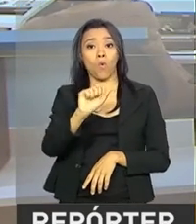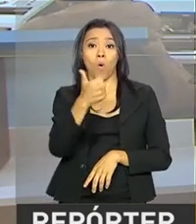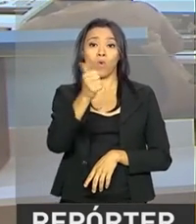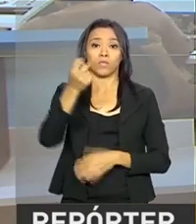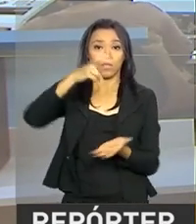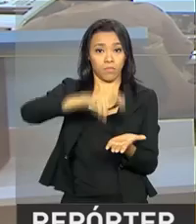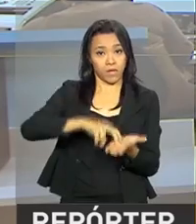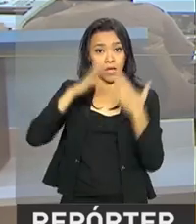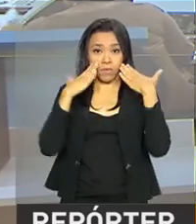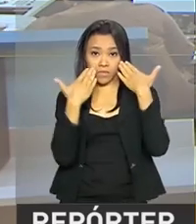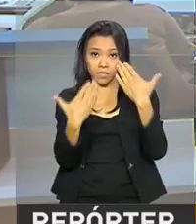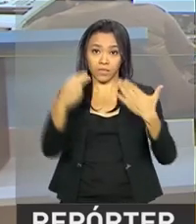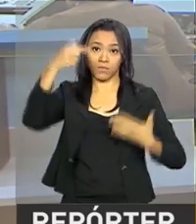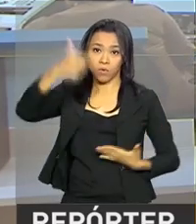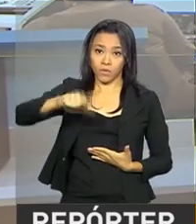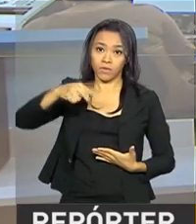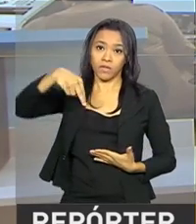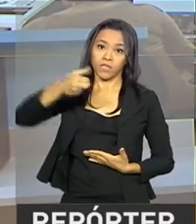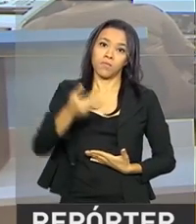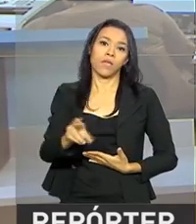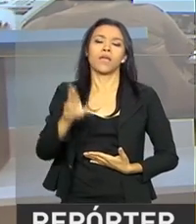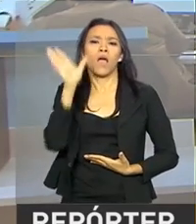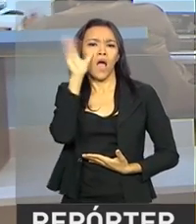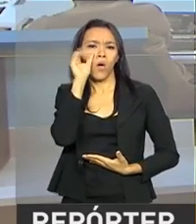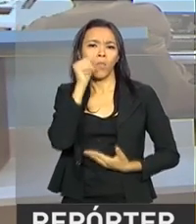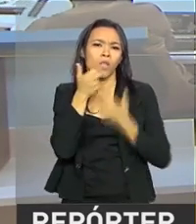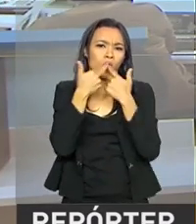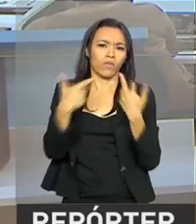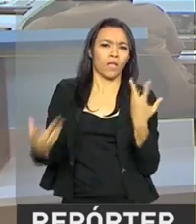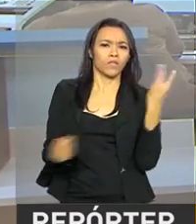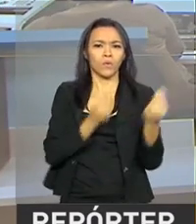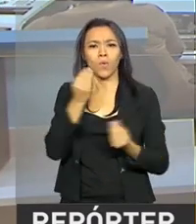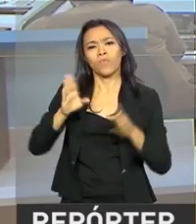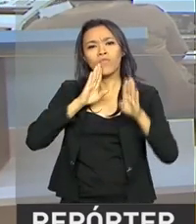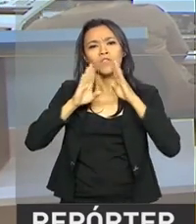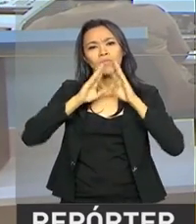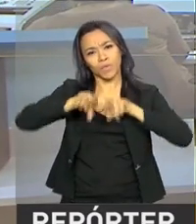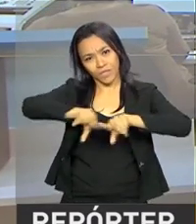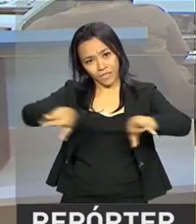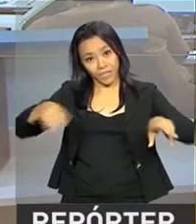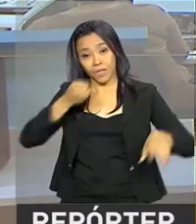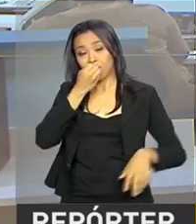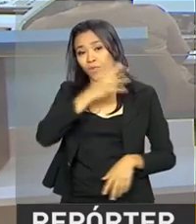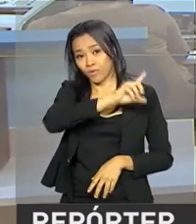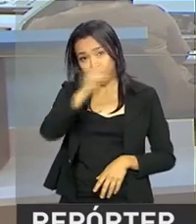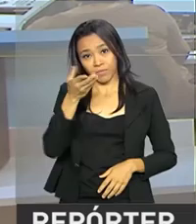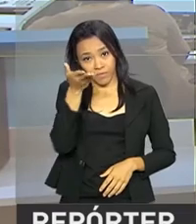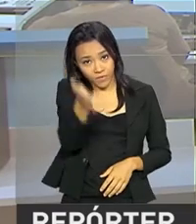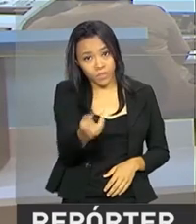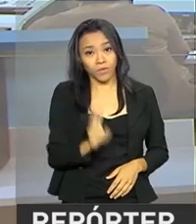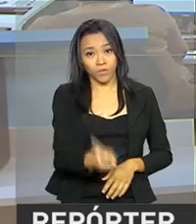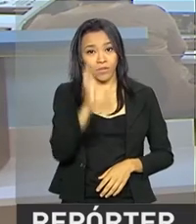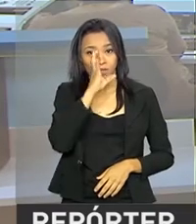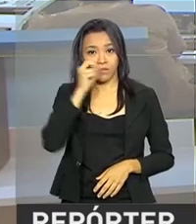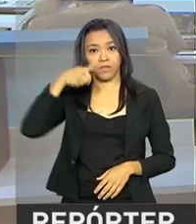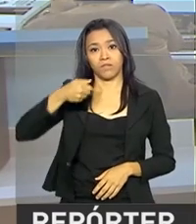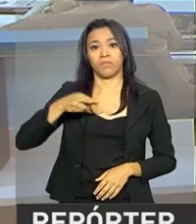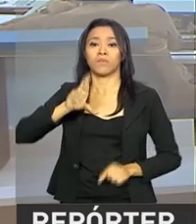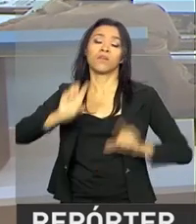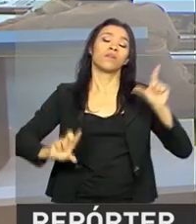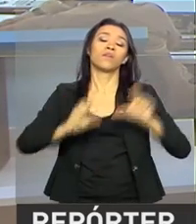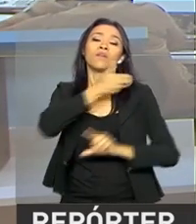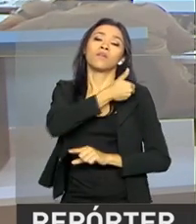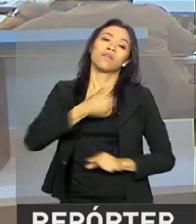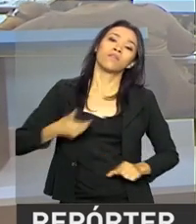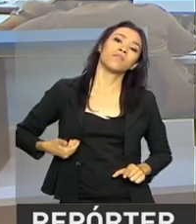do repórter nbr acompanhe as novidades também pelas nossas redes sociais um bom dia para você continue com a gente aqui